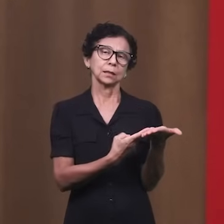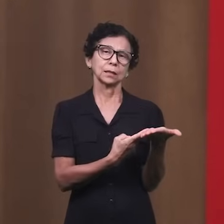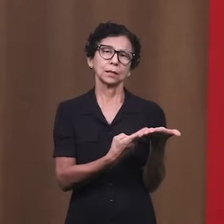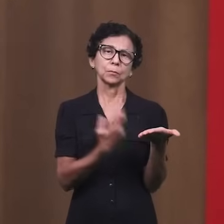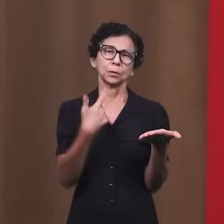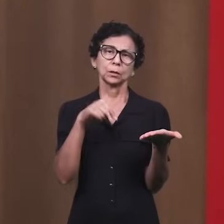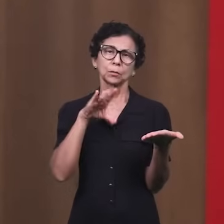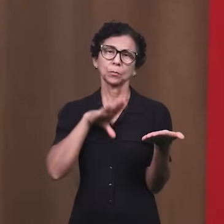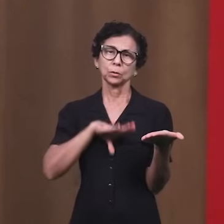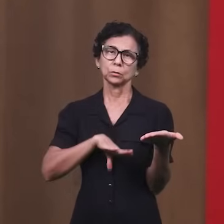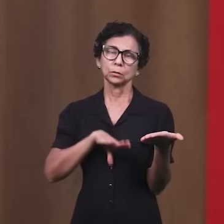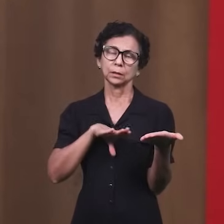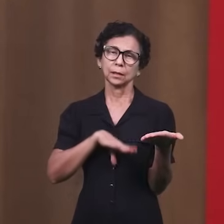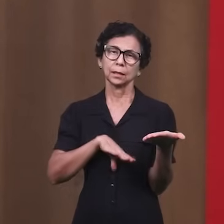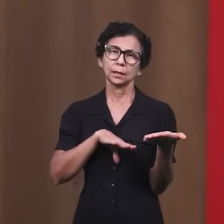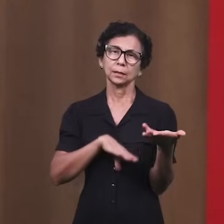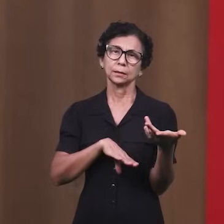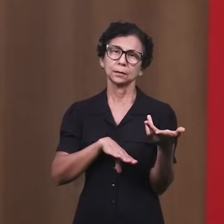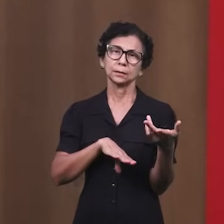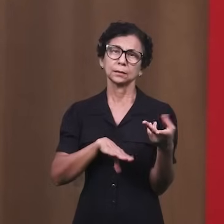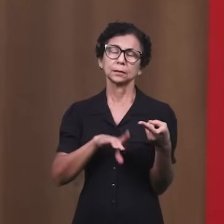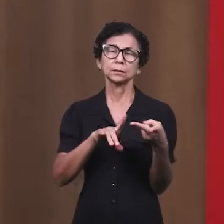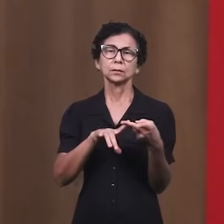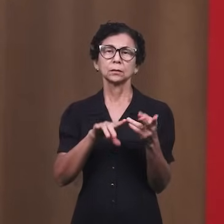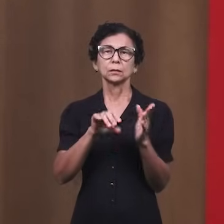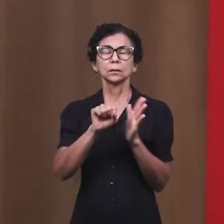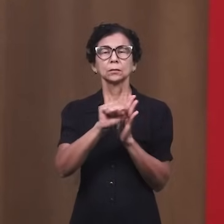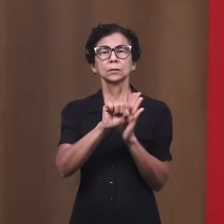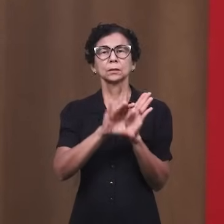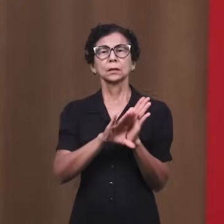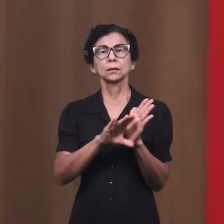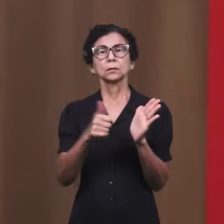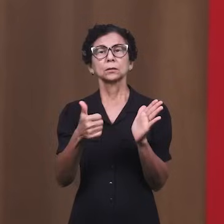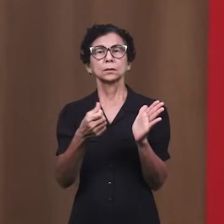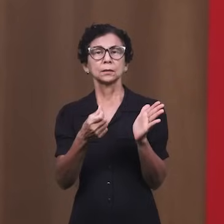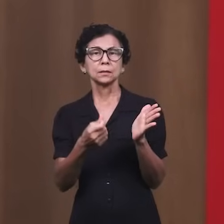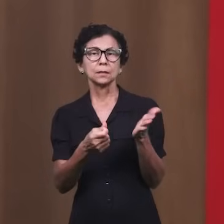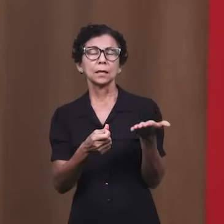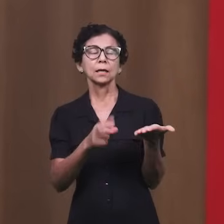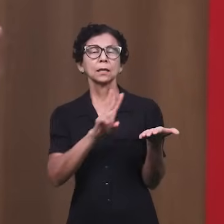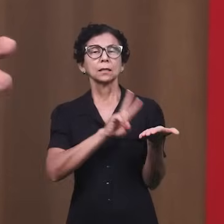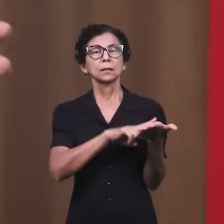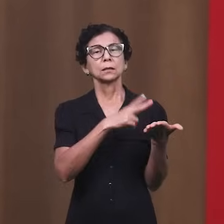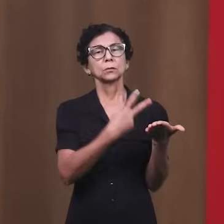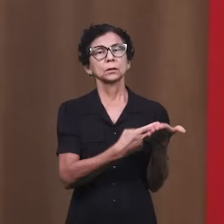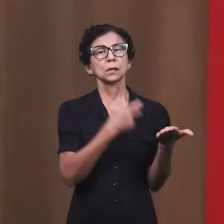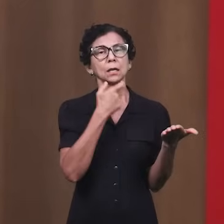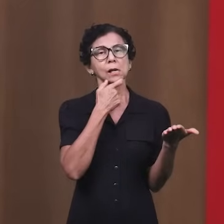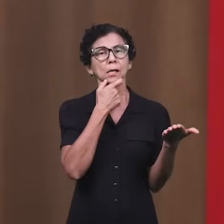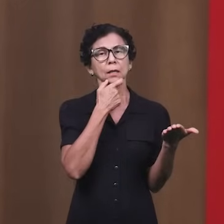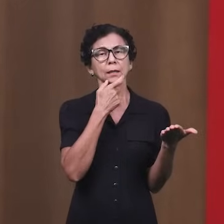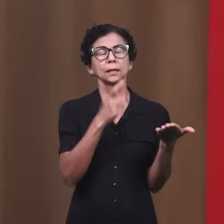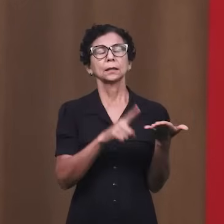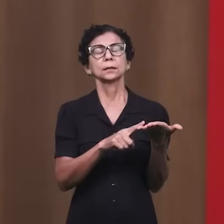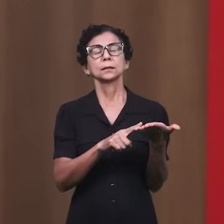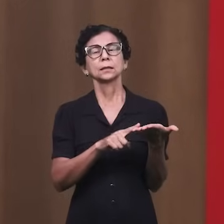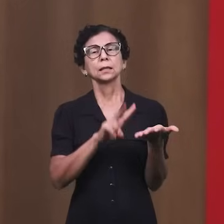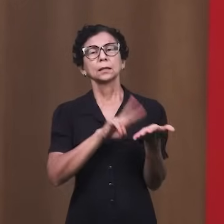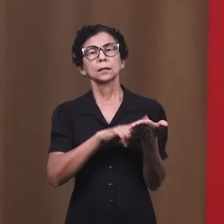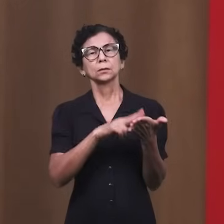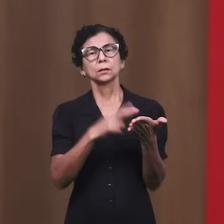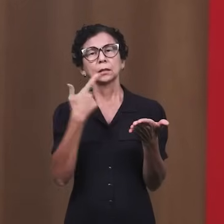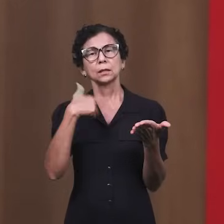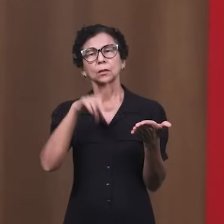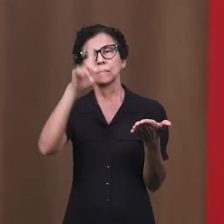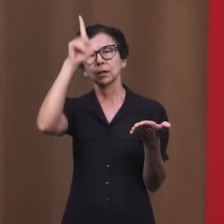português lá no século X se eu não me engano Houve um momento de tradução pro inglês tradução pro